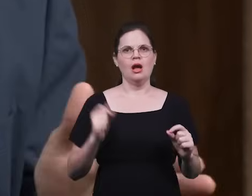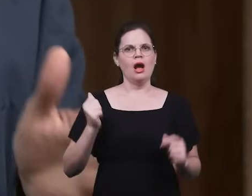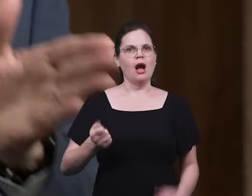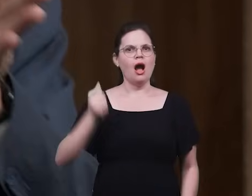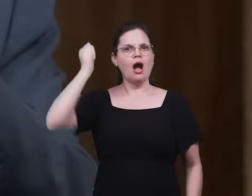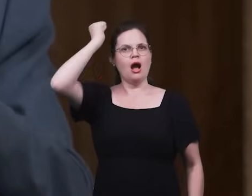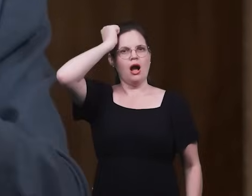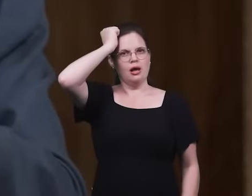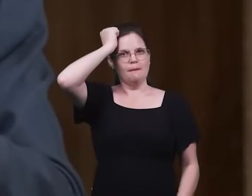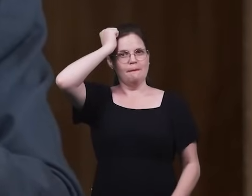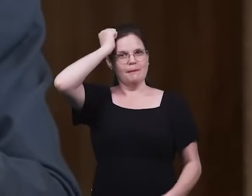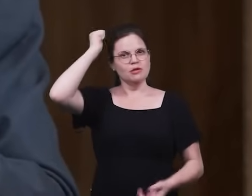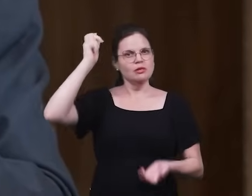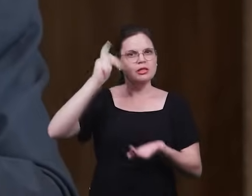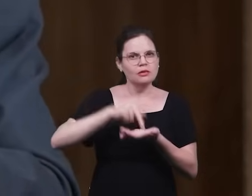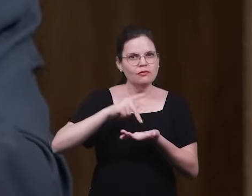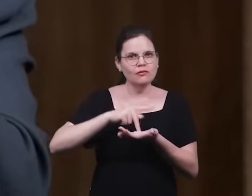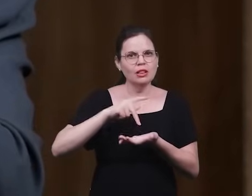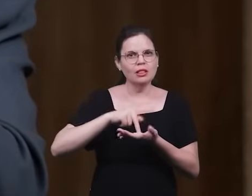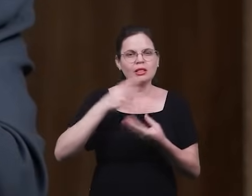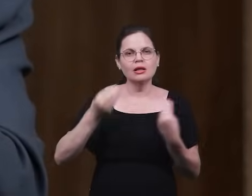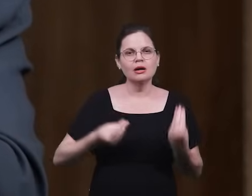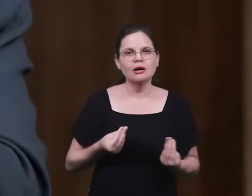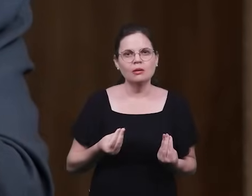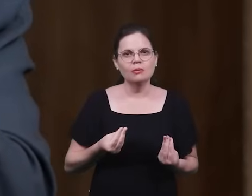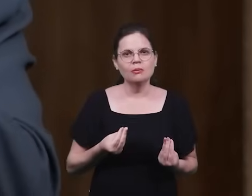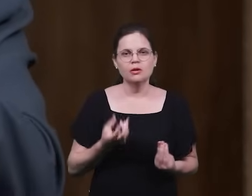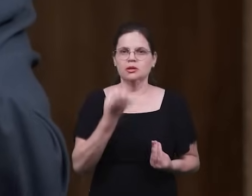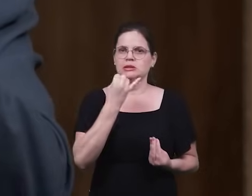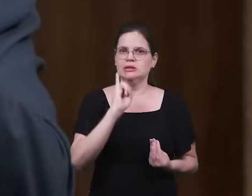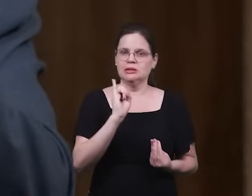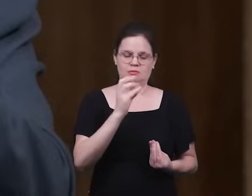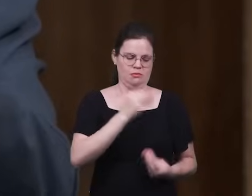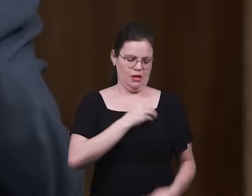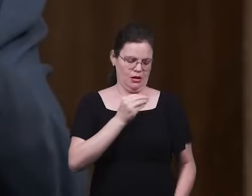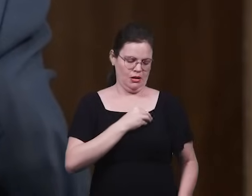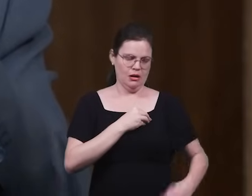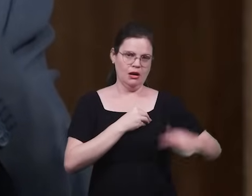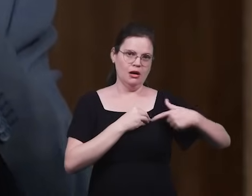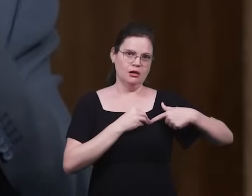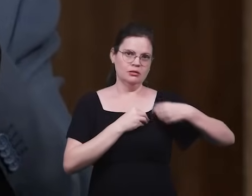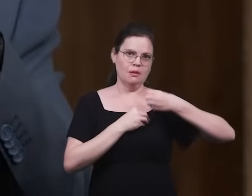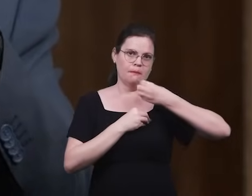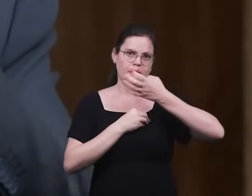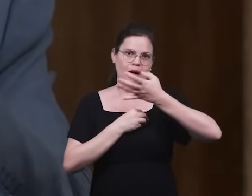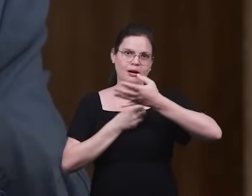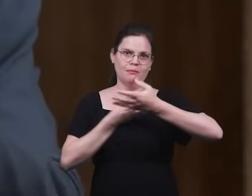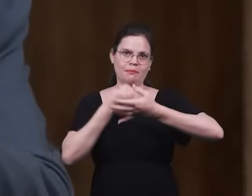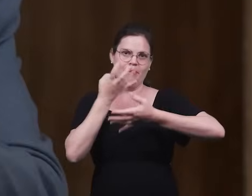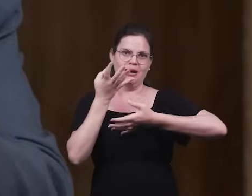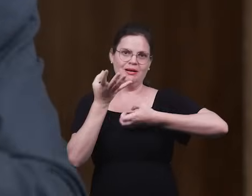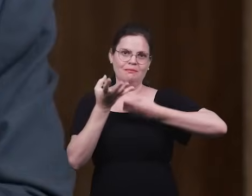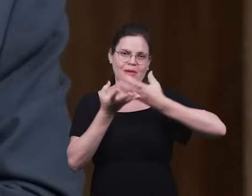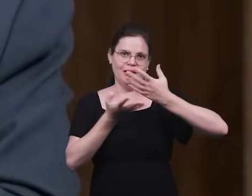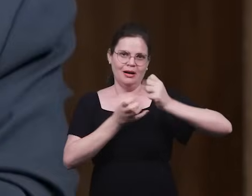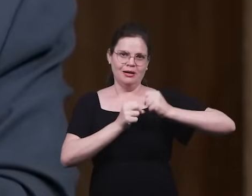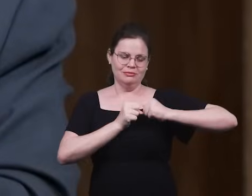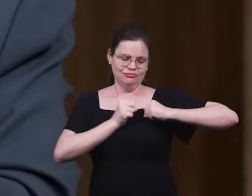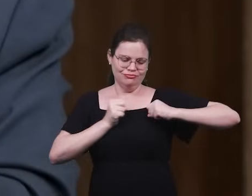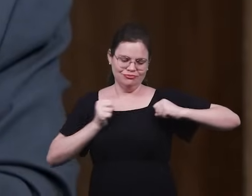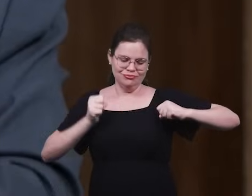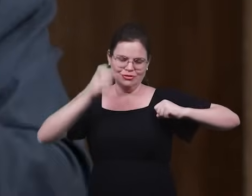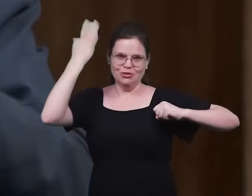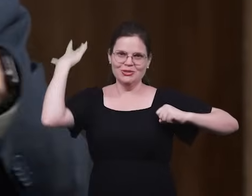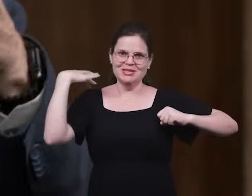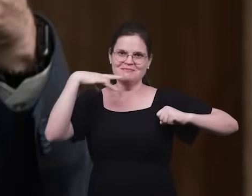arrependimento verdadeiro e conversão se o homem dá lugar à voz do Espírito Santo na sua vida